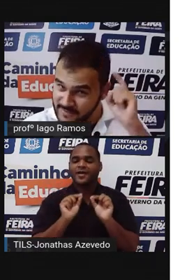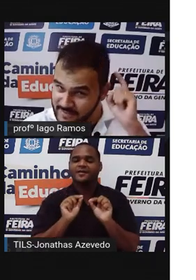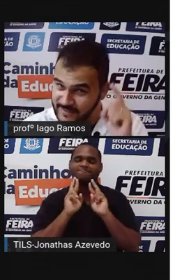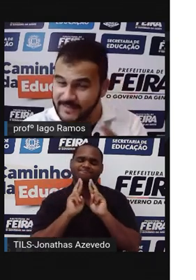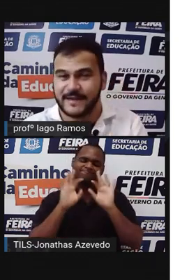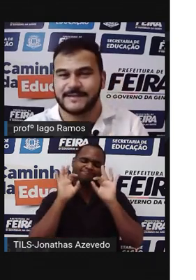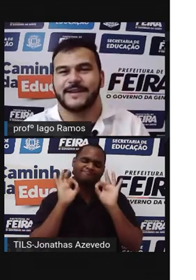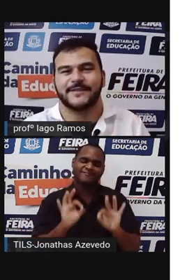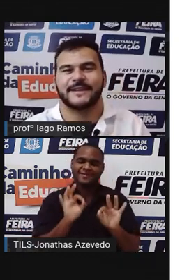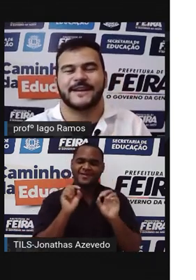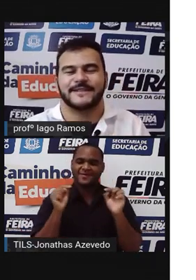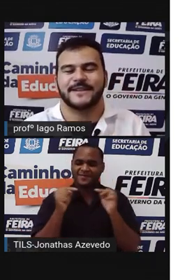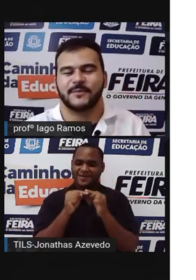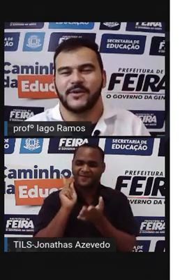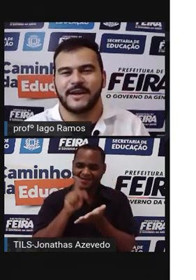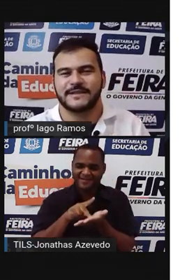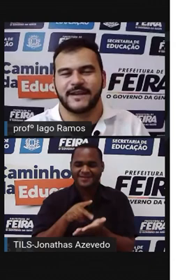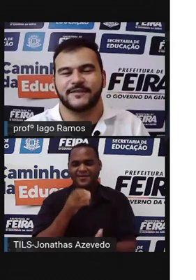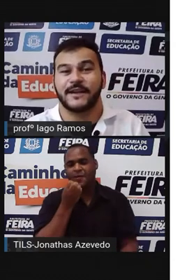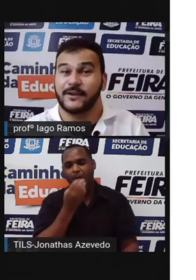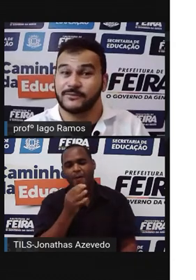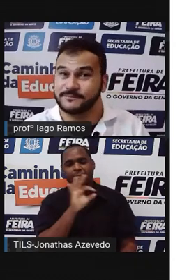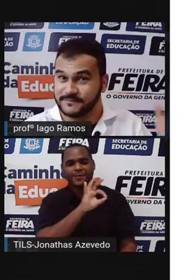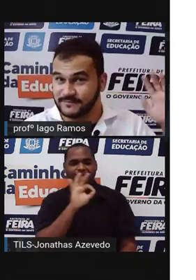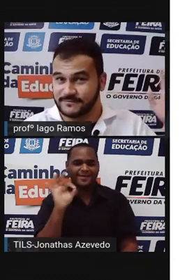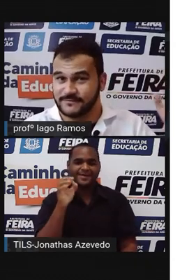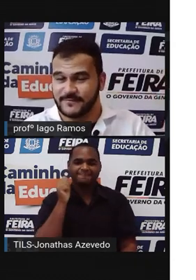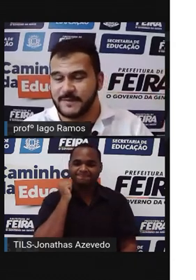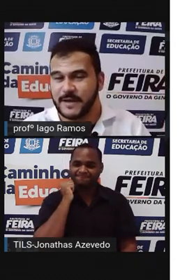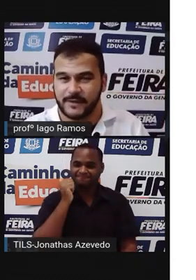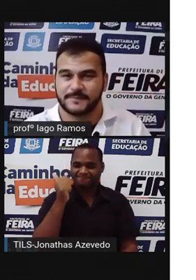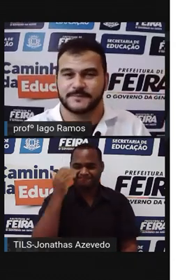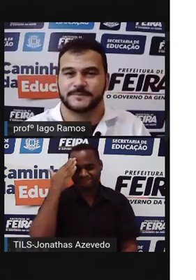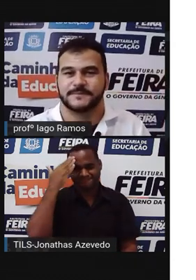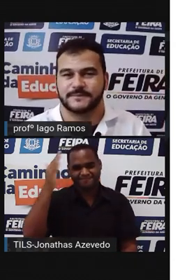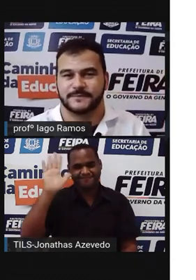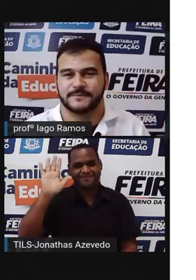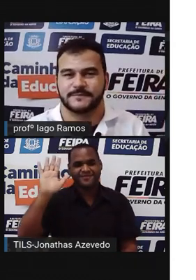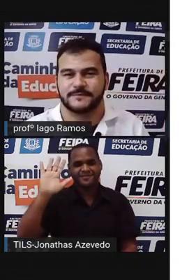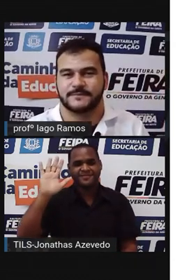sempre foi solução e essa é a verdade, tá bom? É isso aí, valeu. Bye, bye.